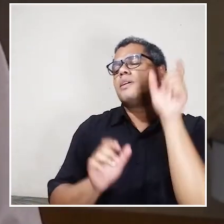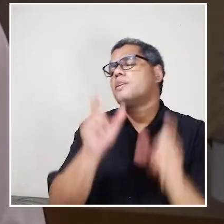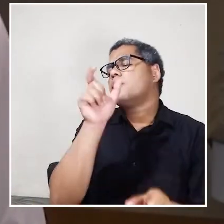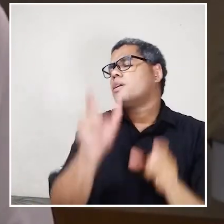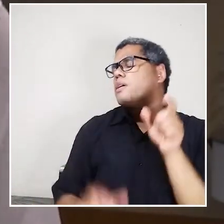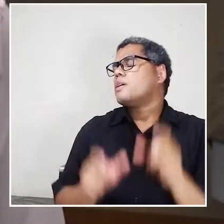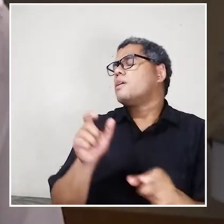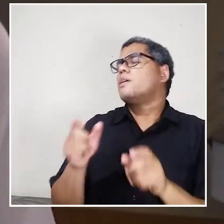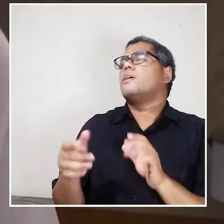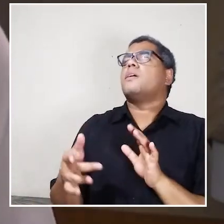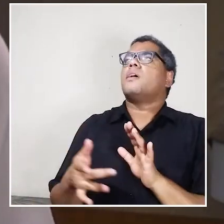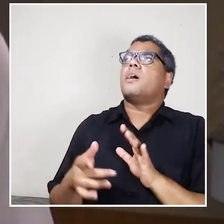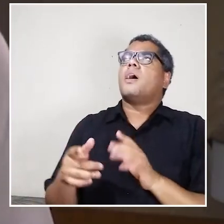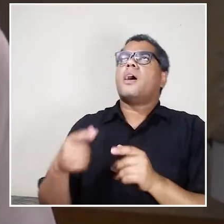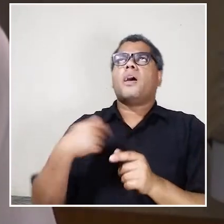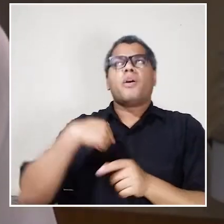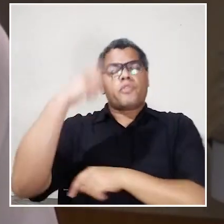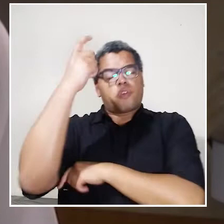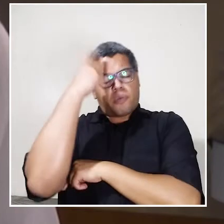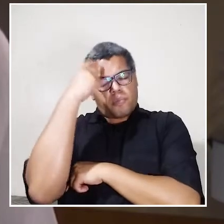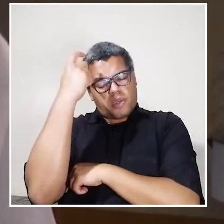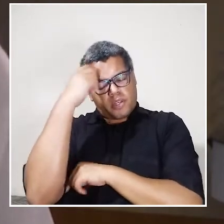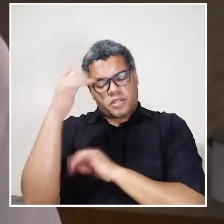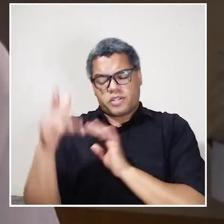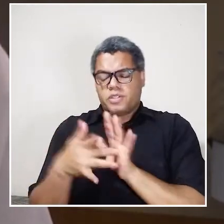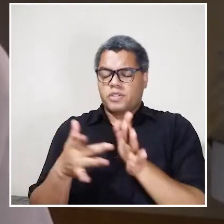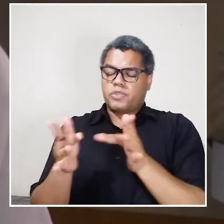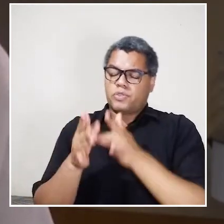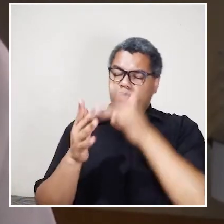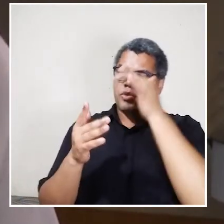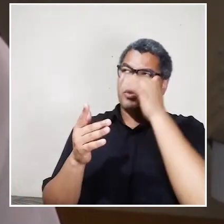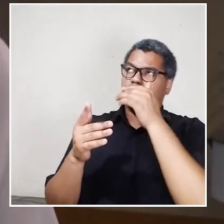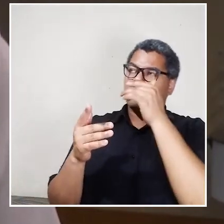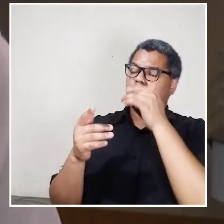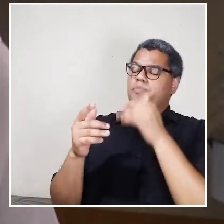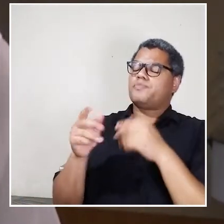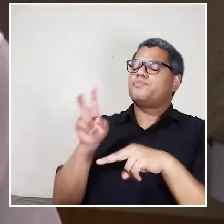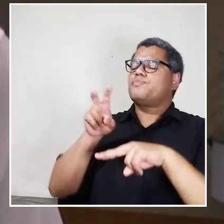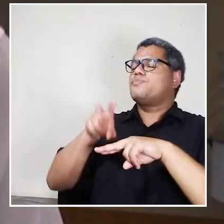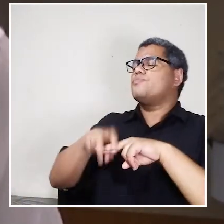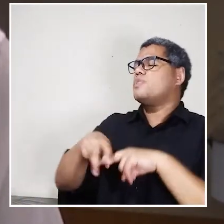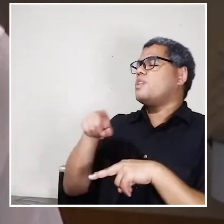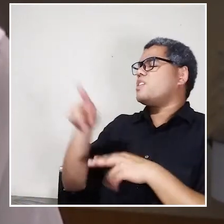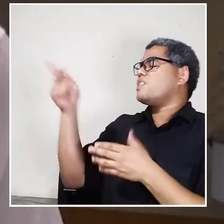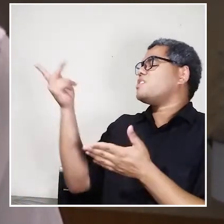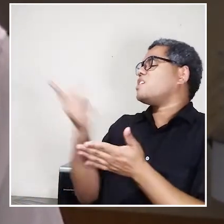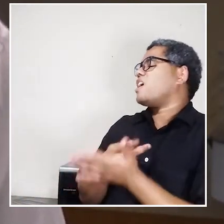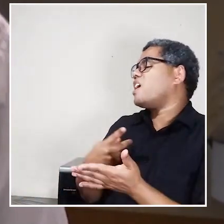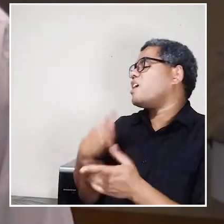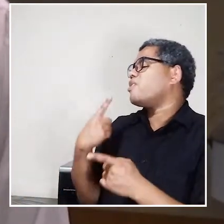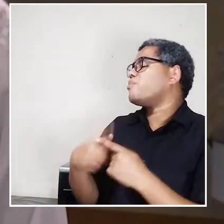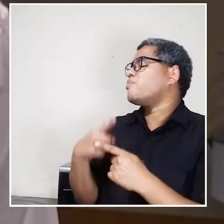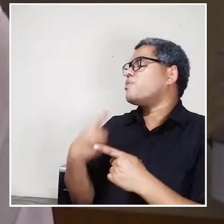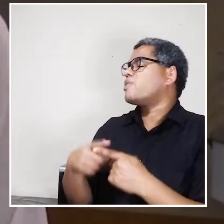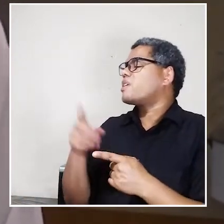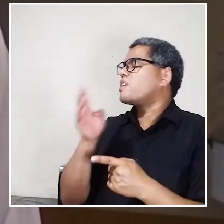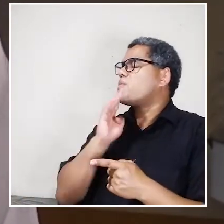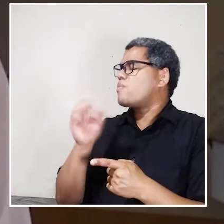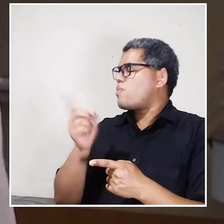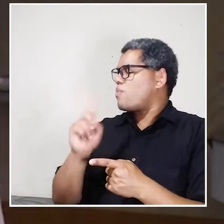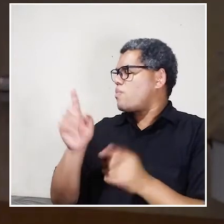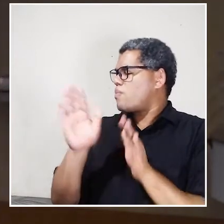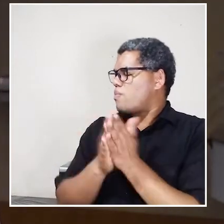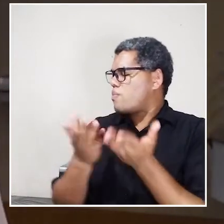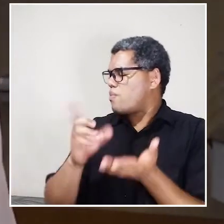assim, recostar-se em um lugar e dizer assim, errais, não conhecendo as Escrituras. Ora,